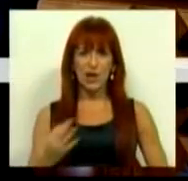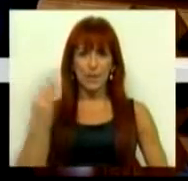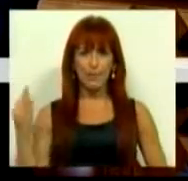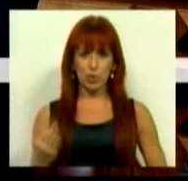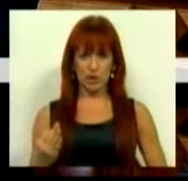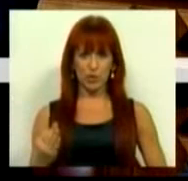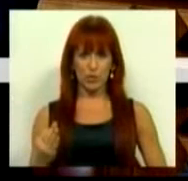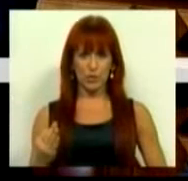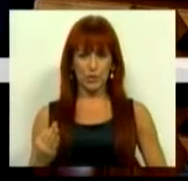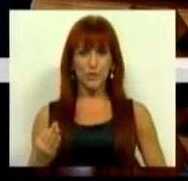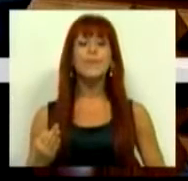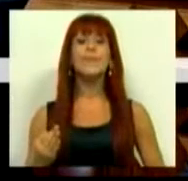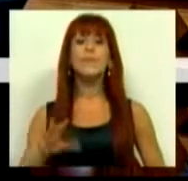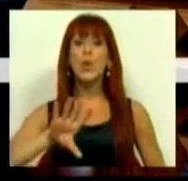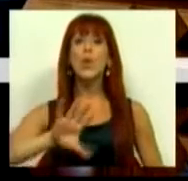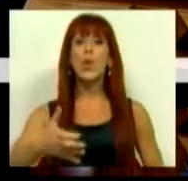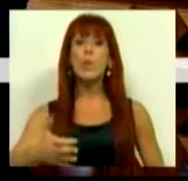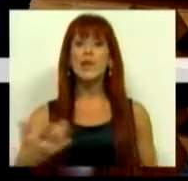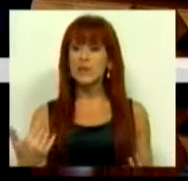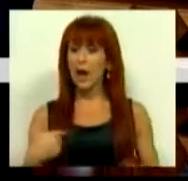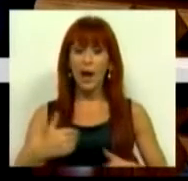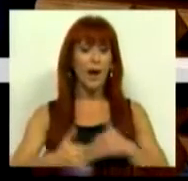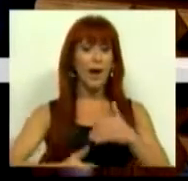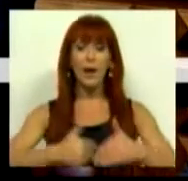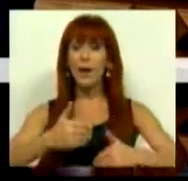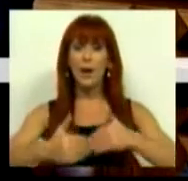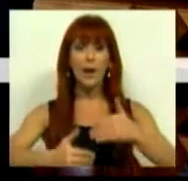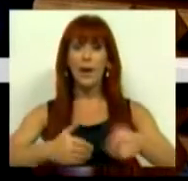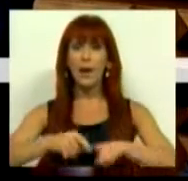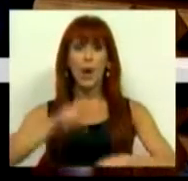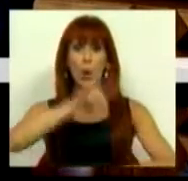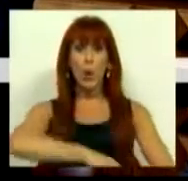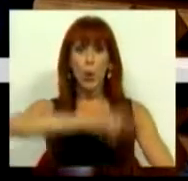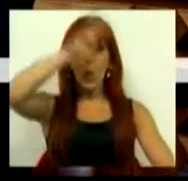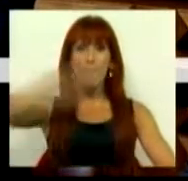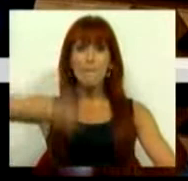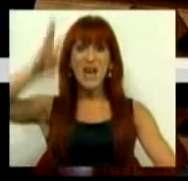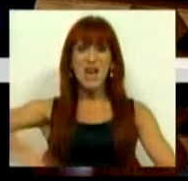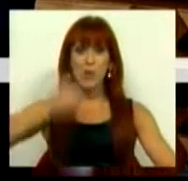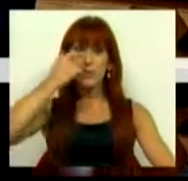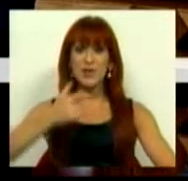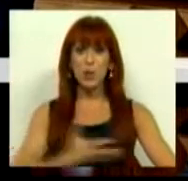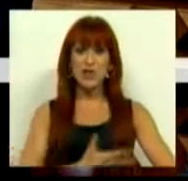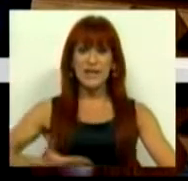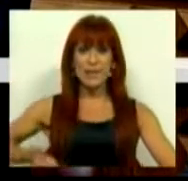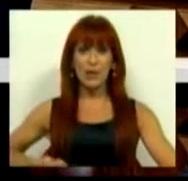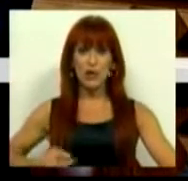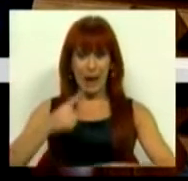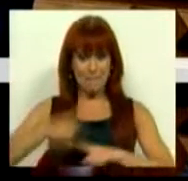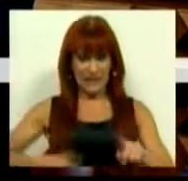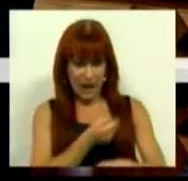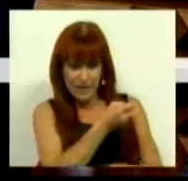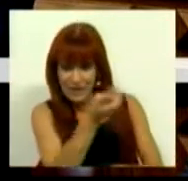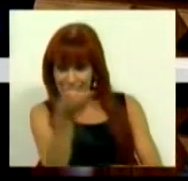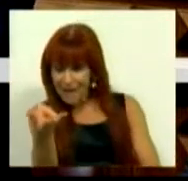17,6%. O país está a caminho de 1 milhão de desempregados, metade dos